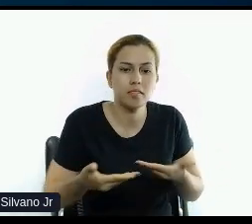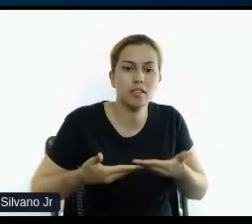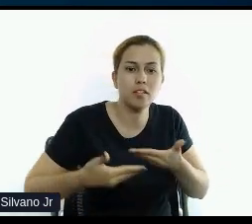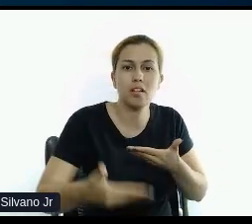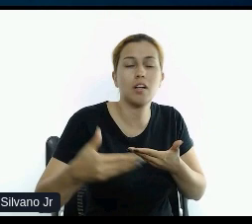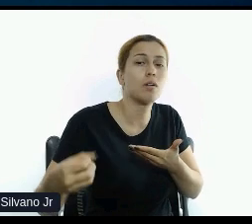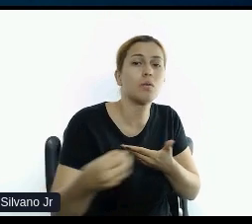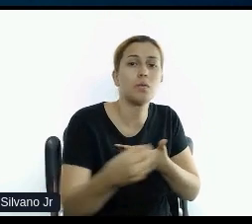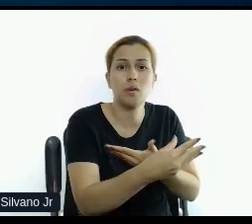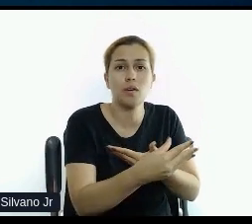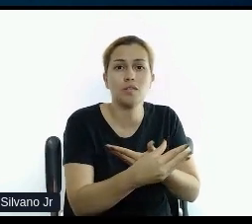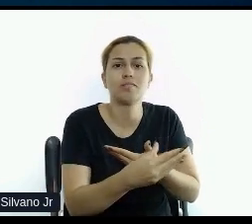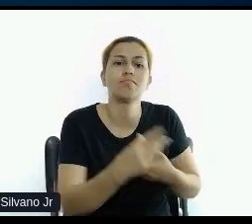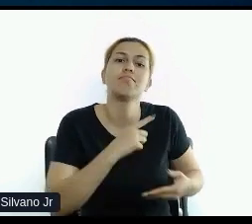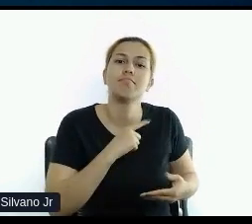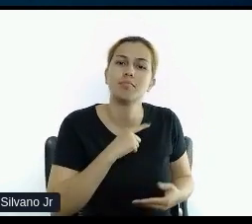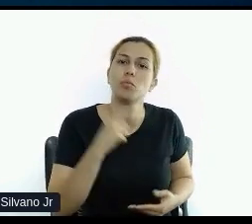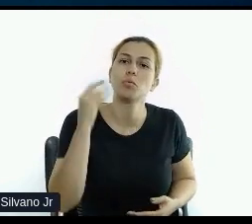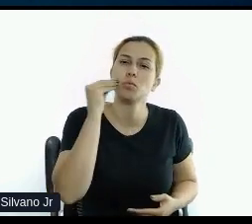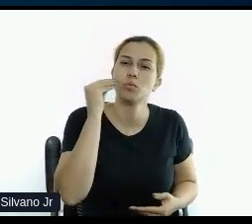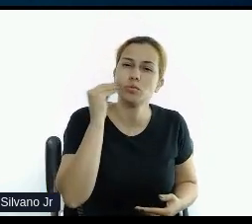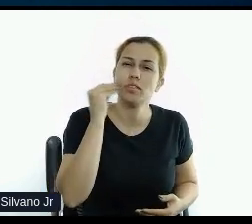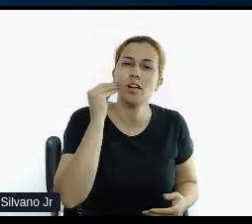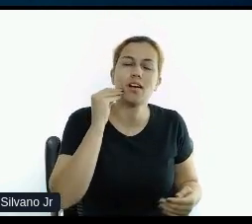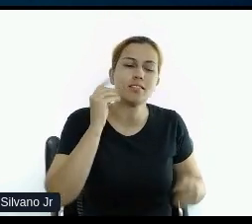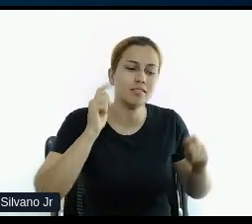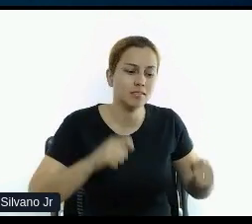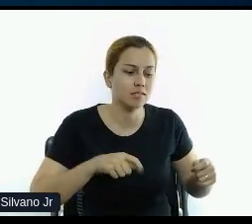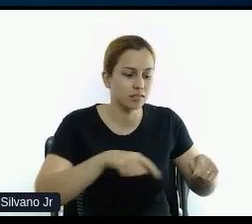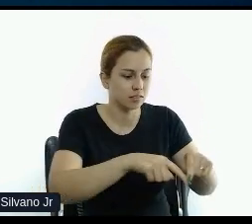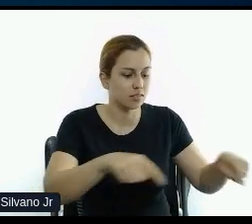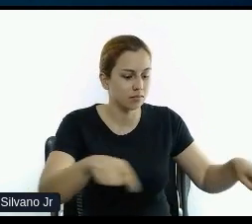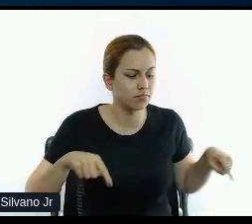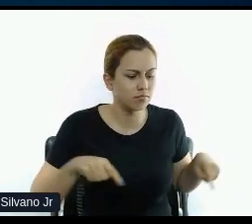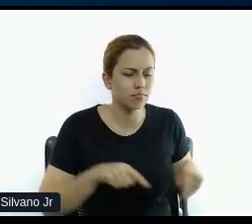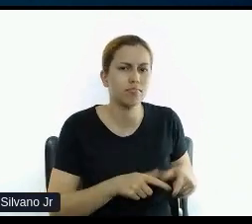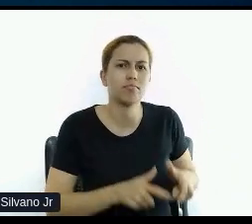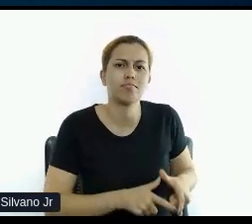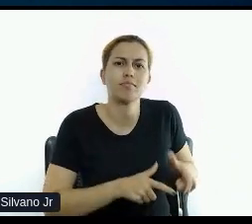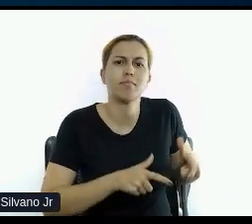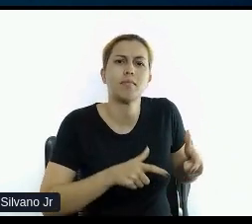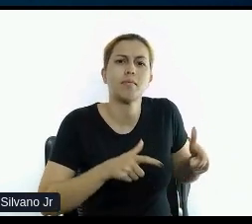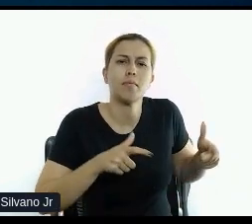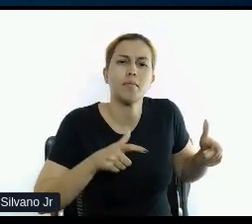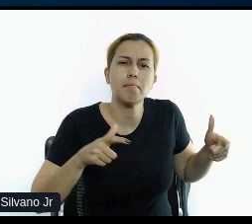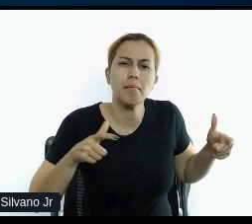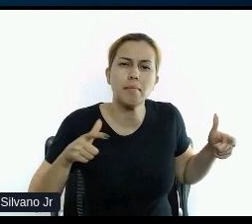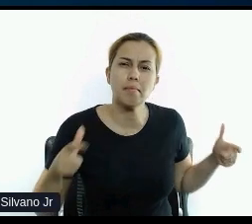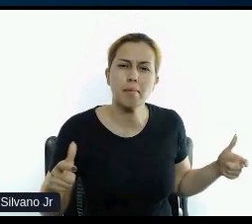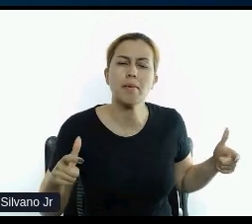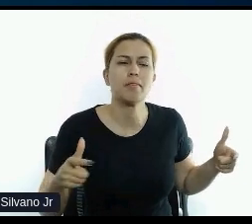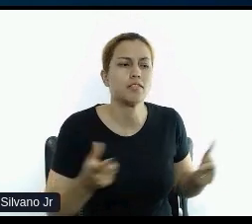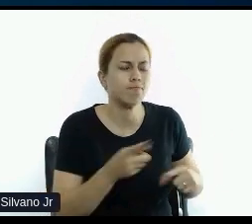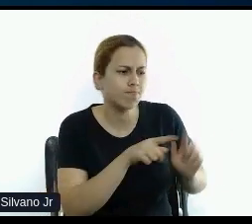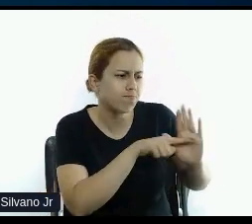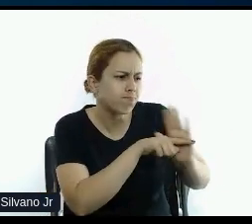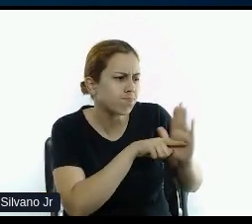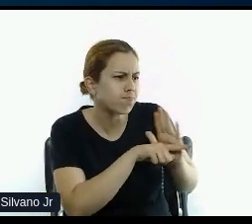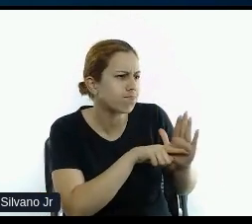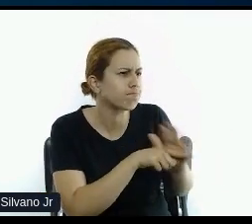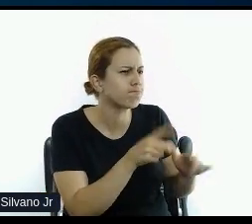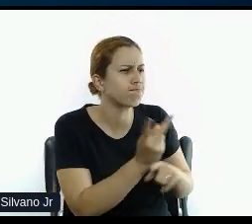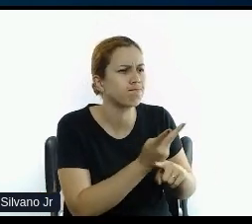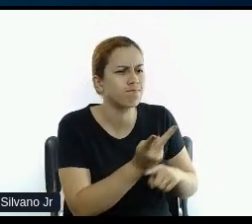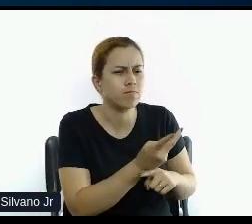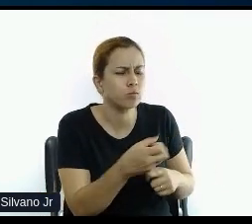gente tem uma oportunidade, a gente tem um espaço muito grande agora de pesquisa, de geração de novos produtos,